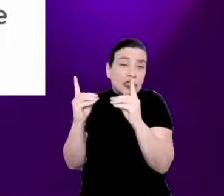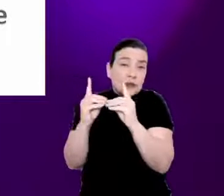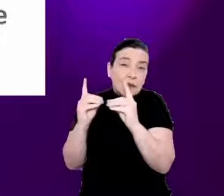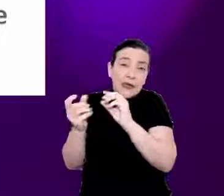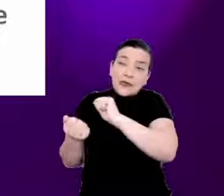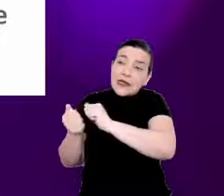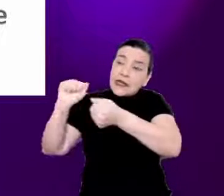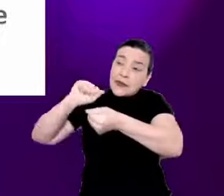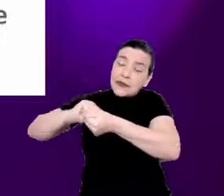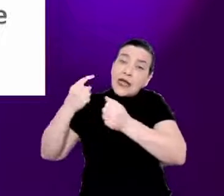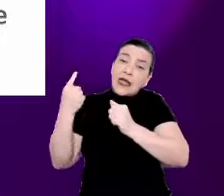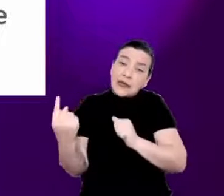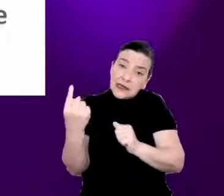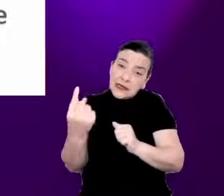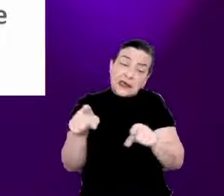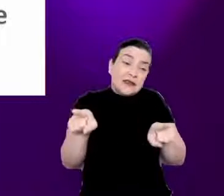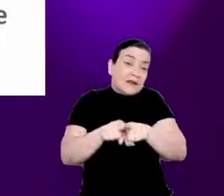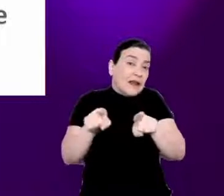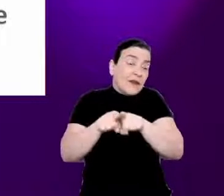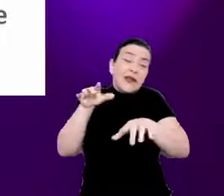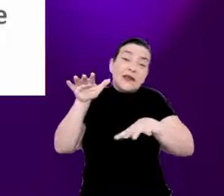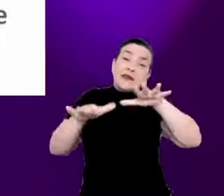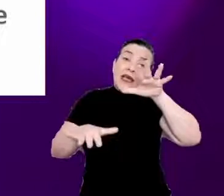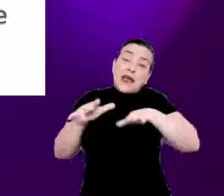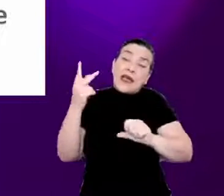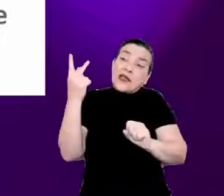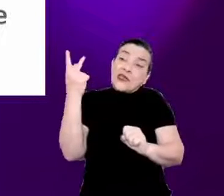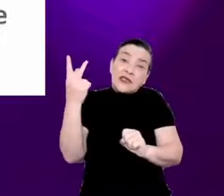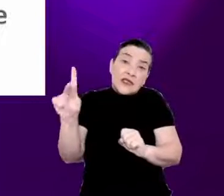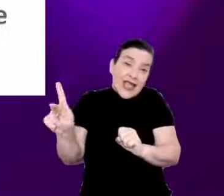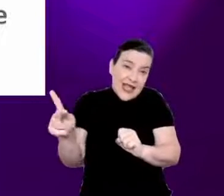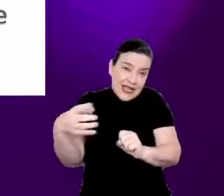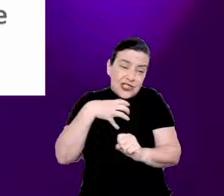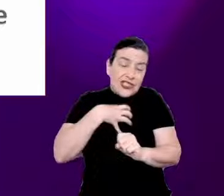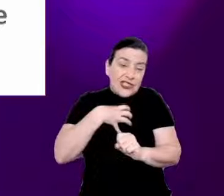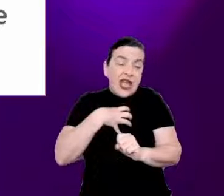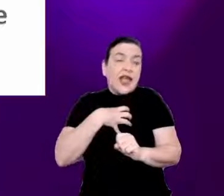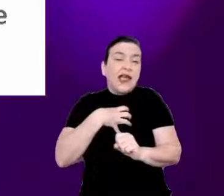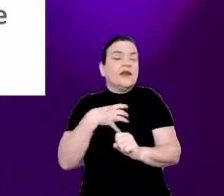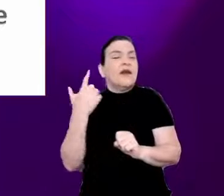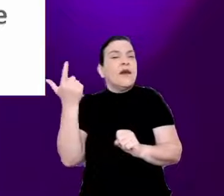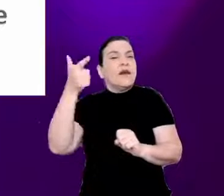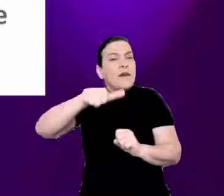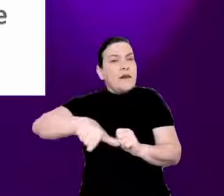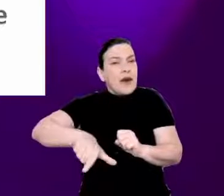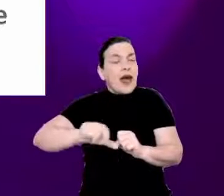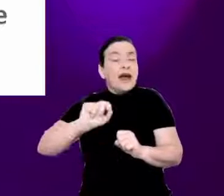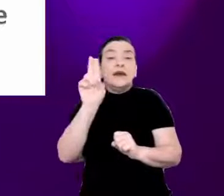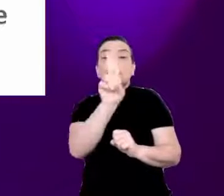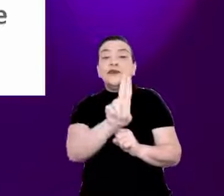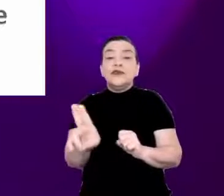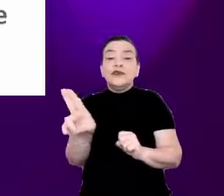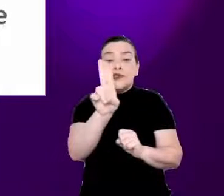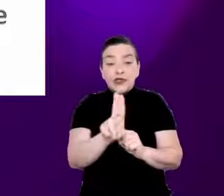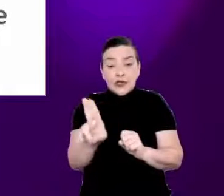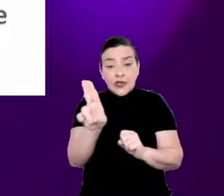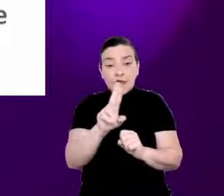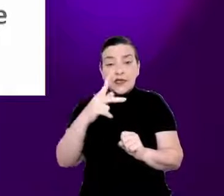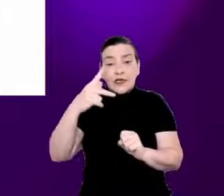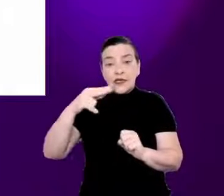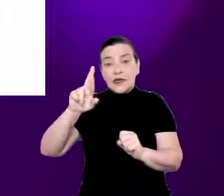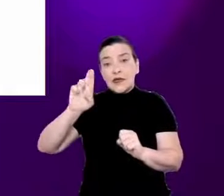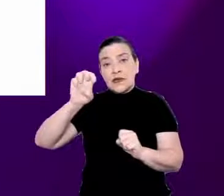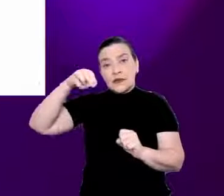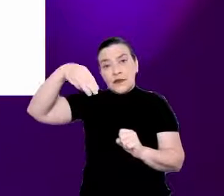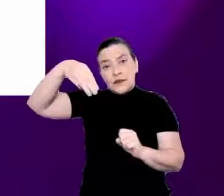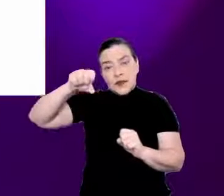da circunstância de cada paciente. E aí, nesse sentido, nós utilizamos a PRANS